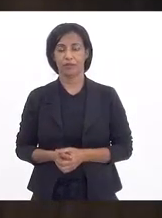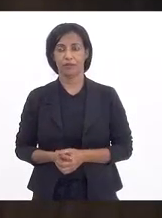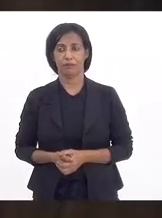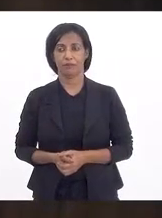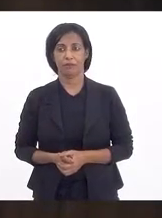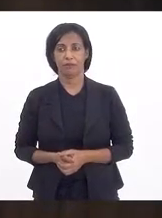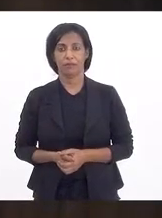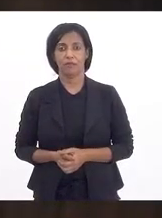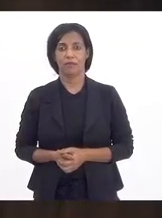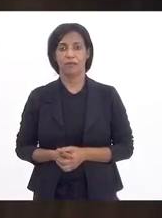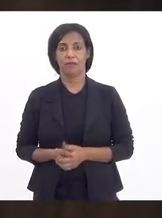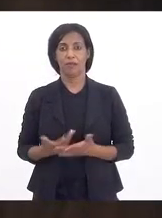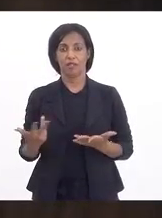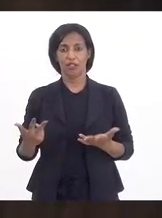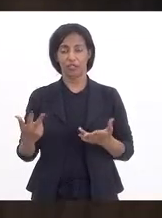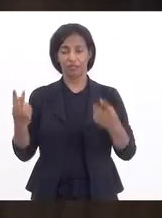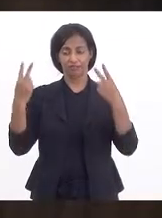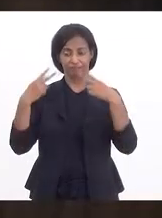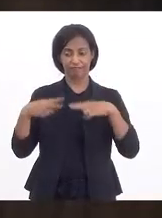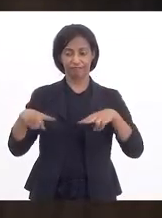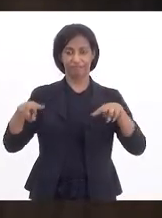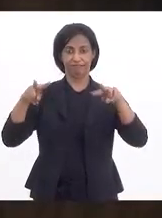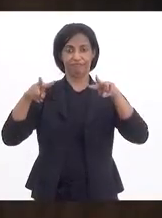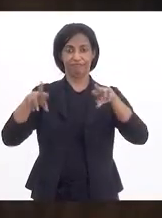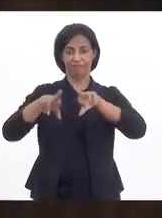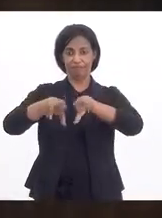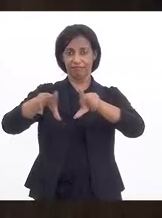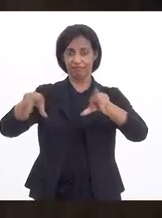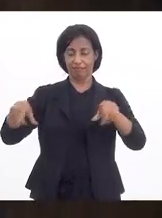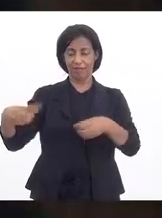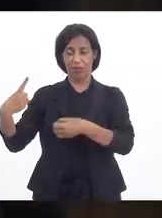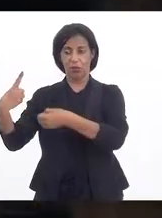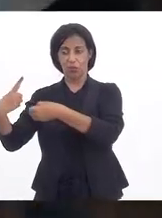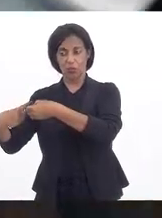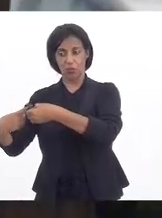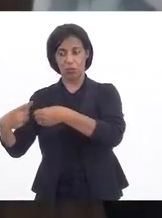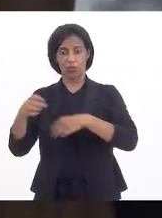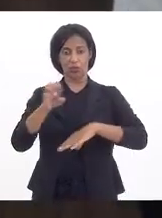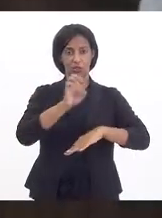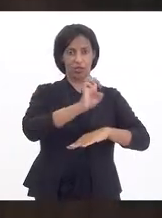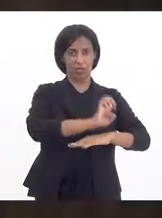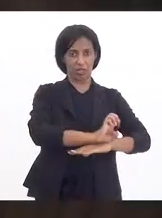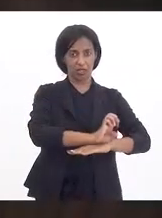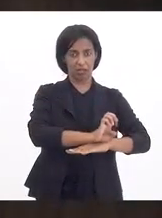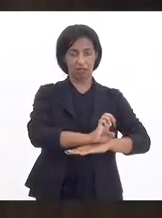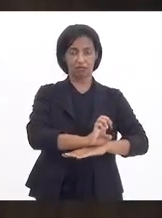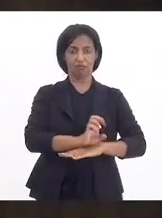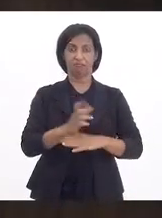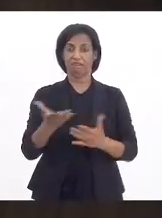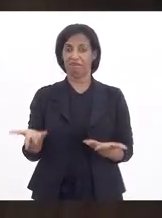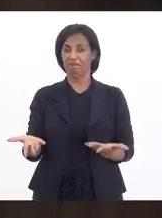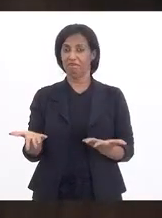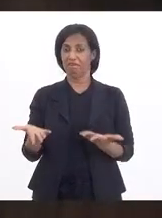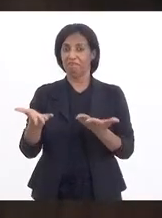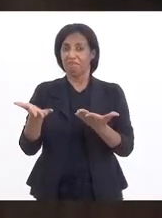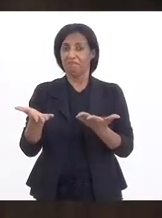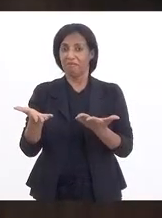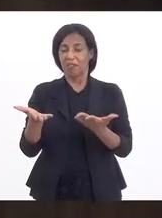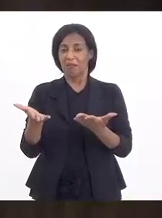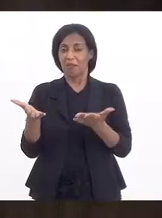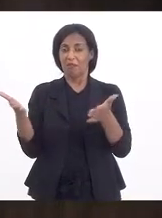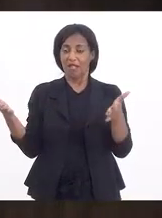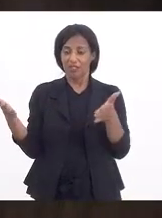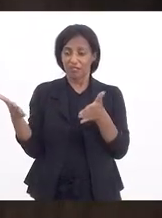e quantos registo é diferente entre o Município e Estado vale a posição mais